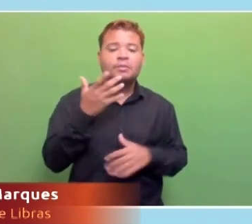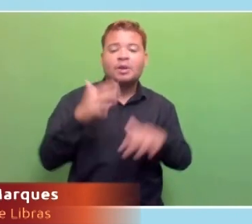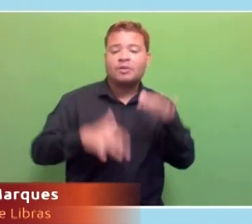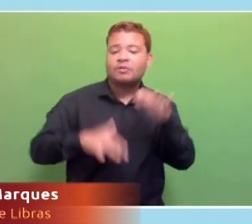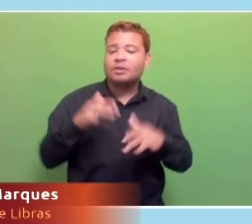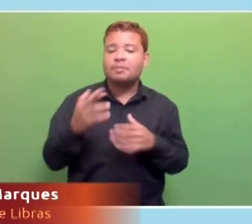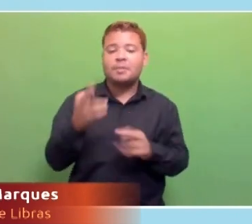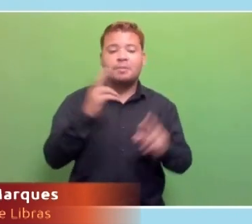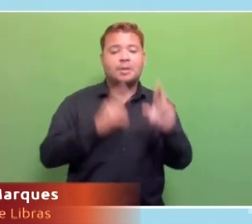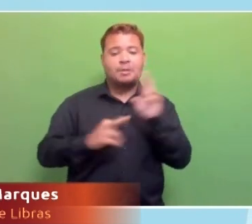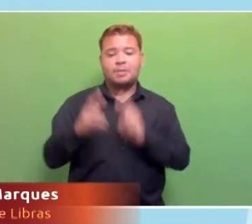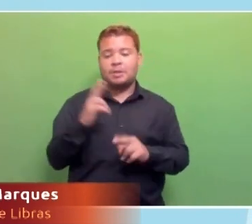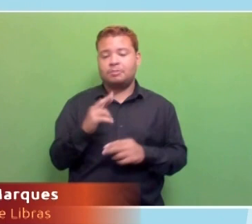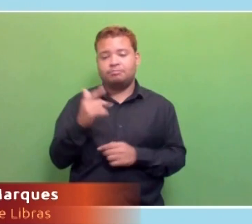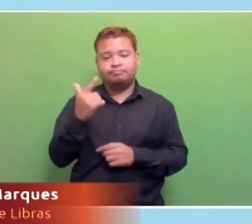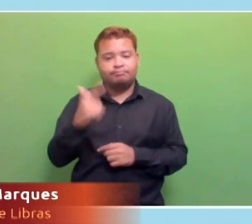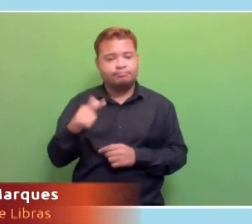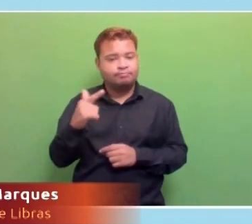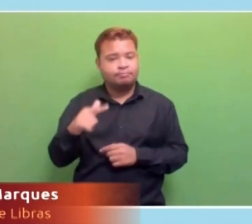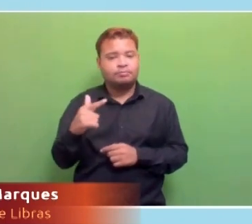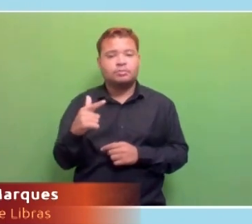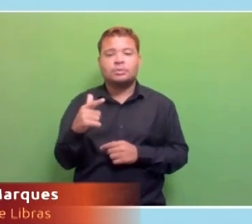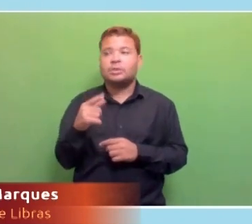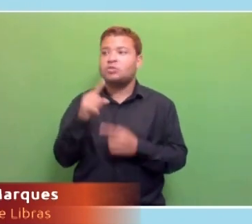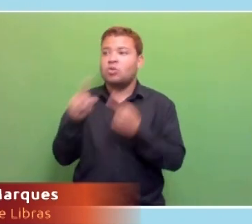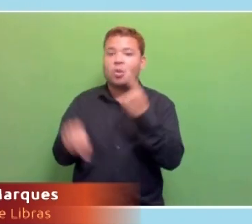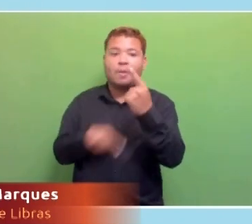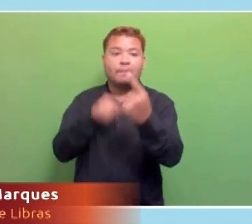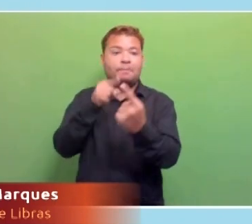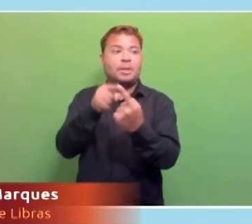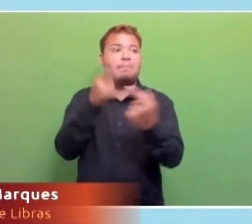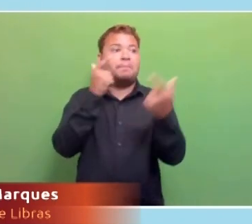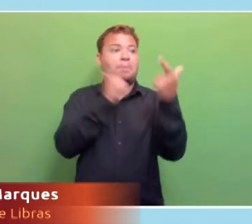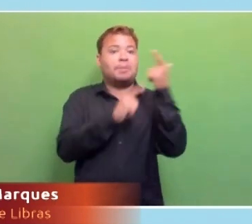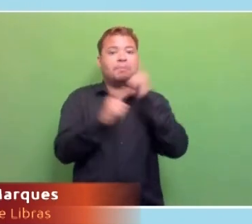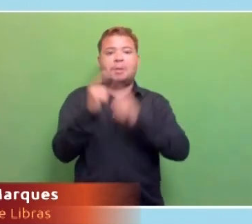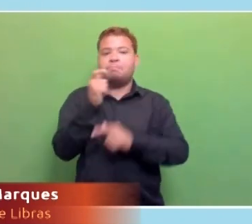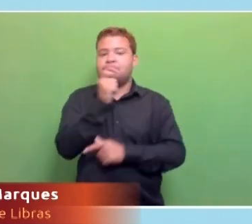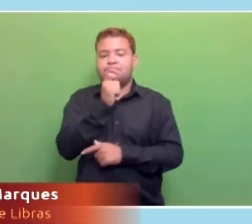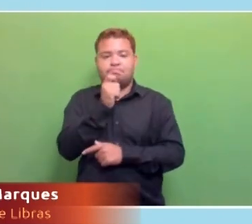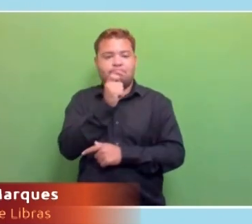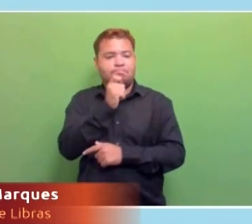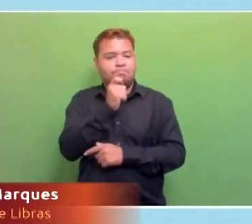respostas e sem alcançar grandes objetivos.